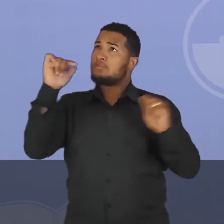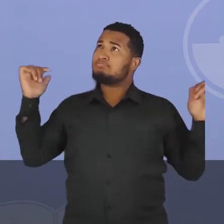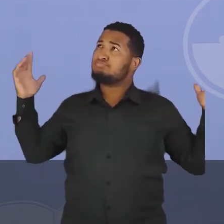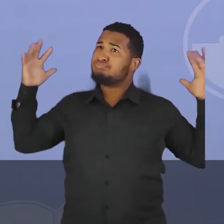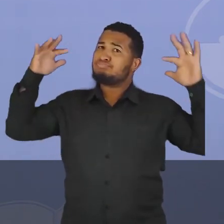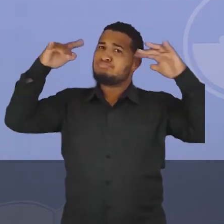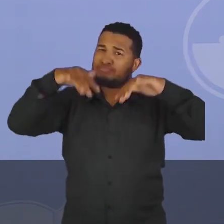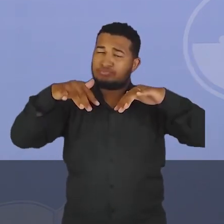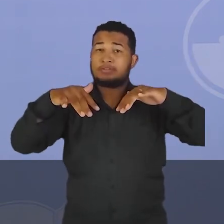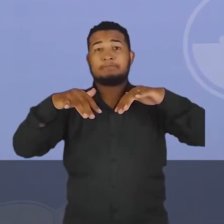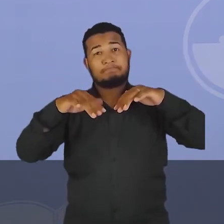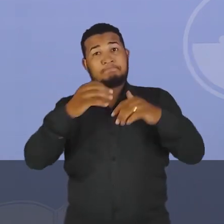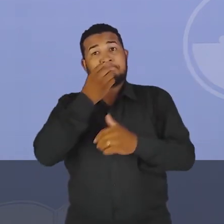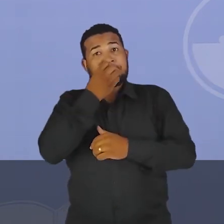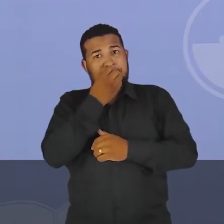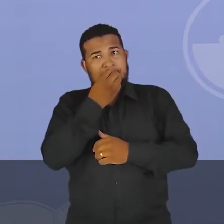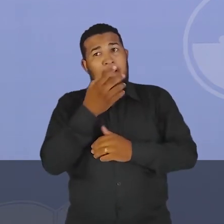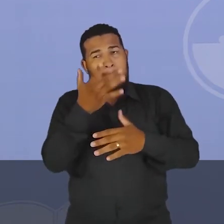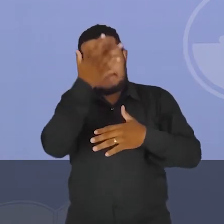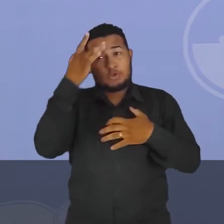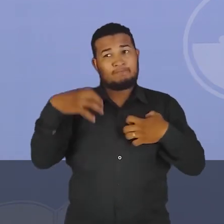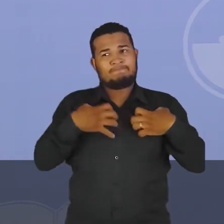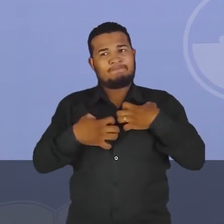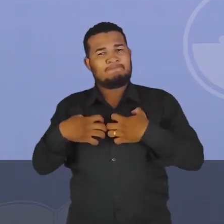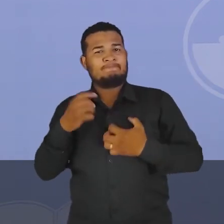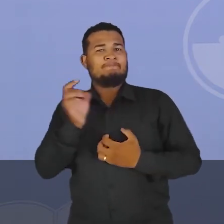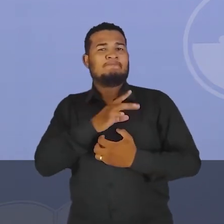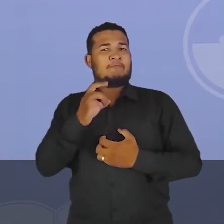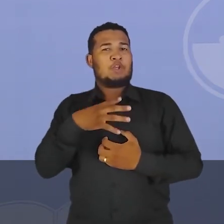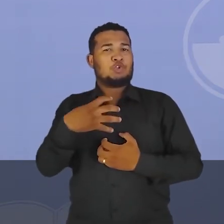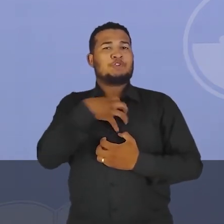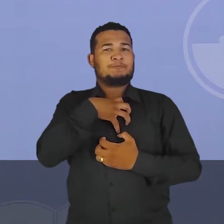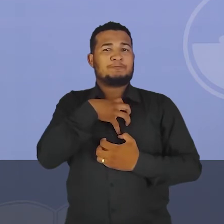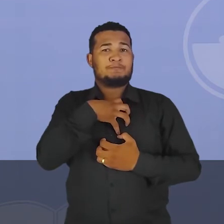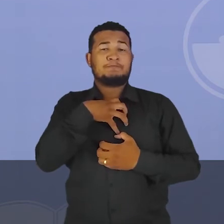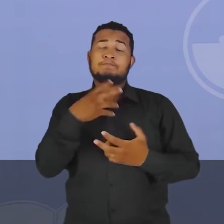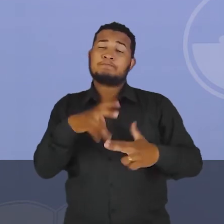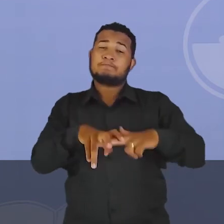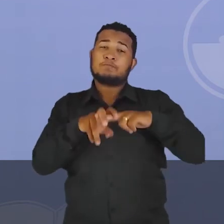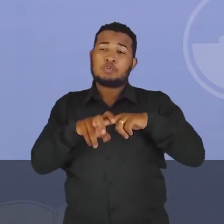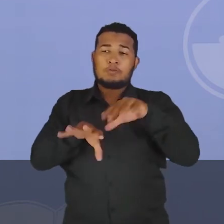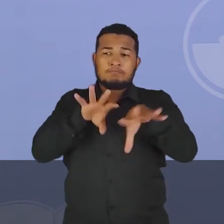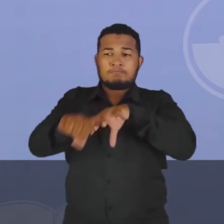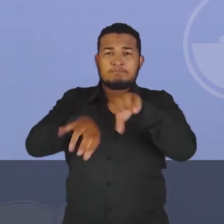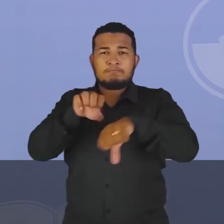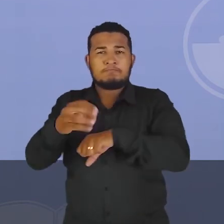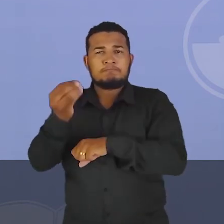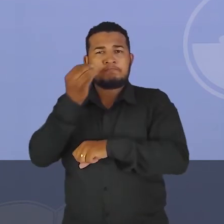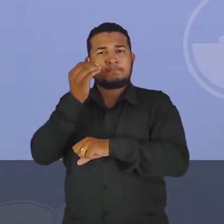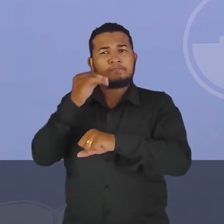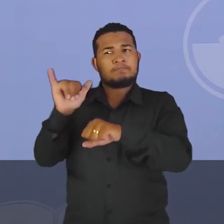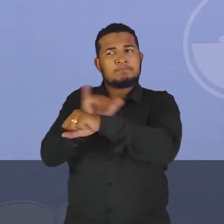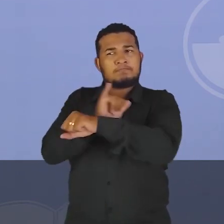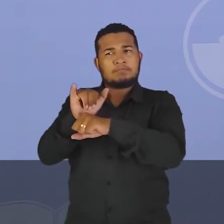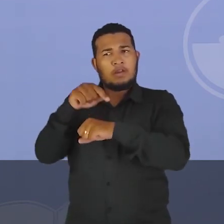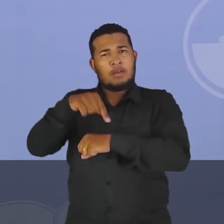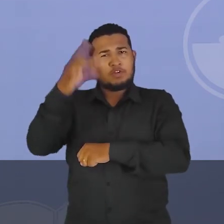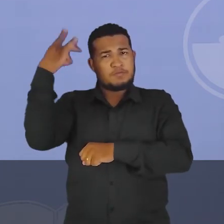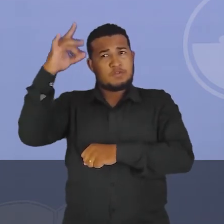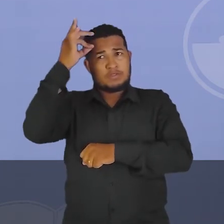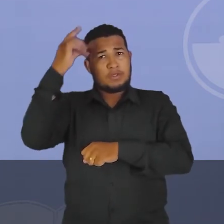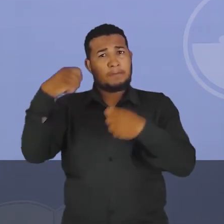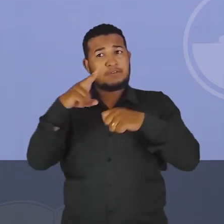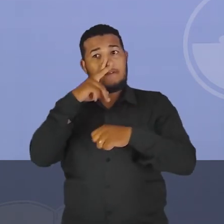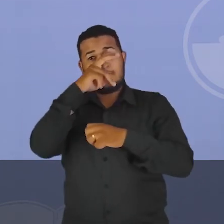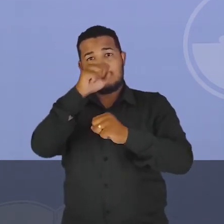Então, eles começaram a ter um pouco de medo. Então, por conta disso, eles pensaram em fortificar o Espírito Santo.